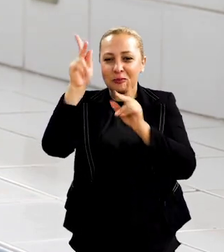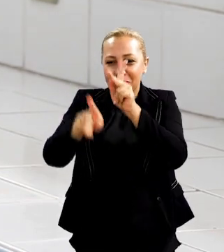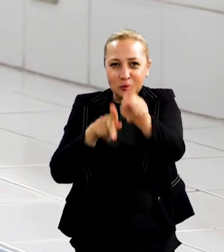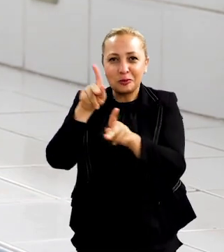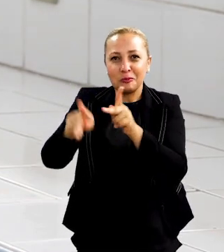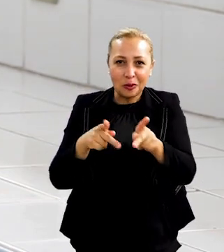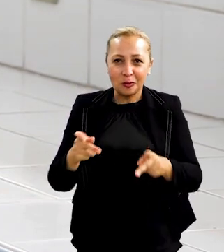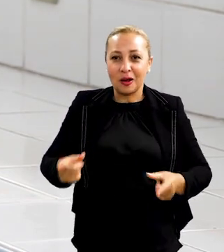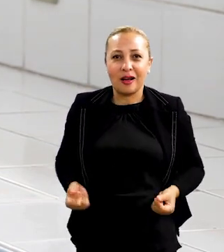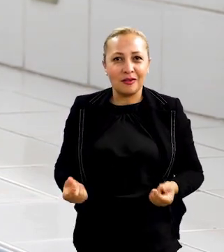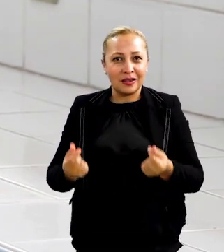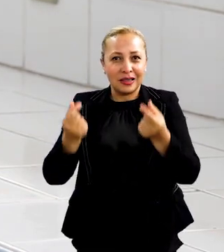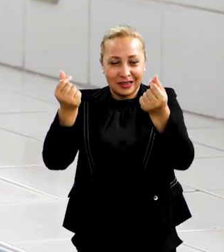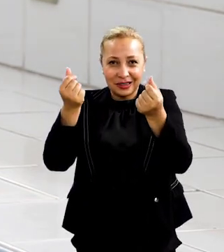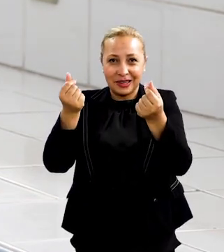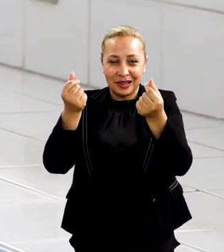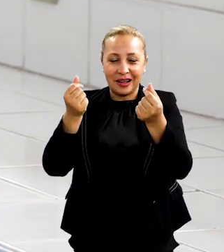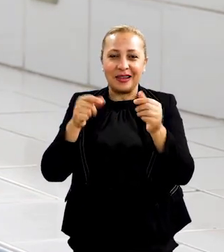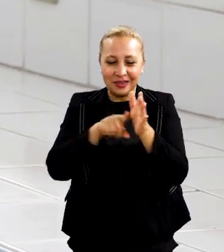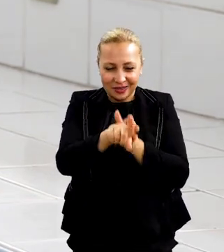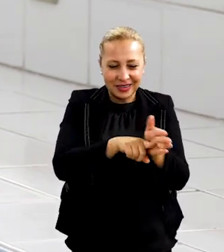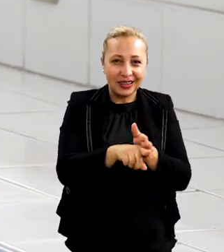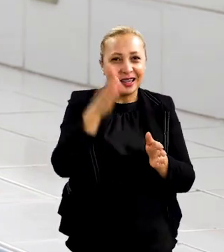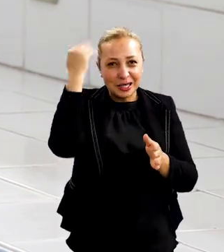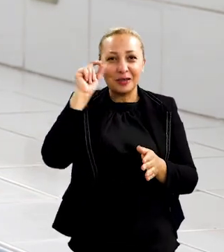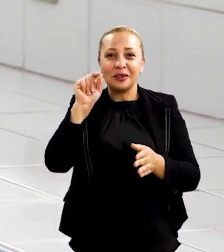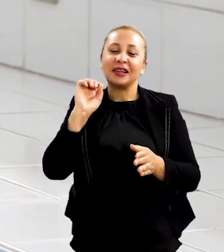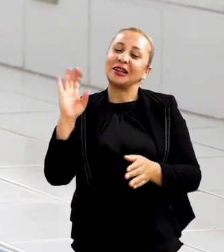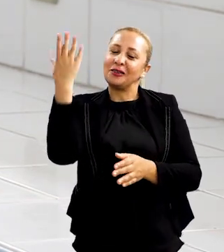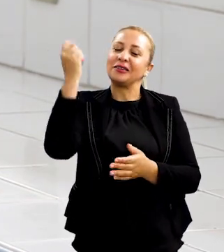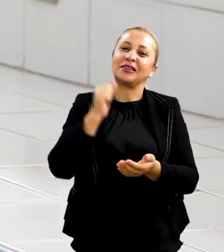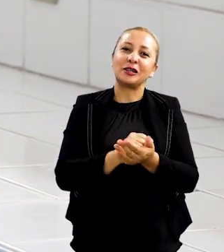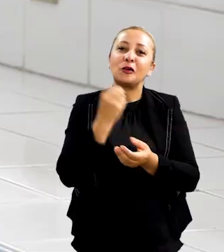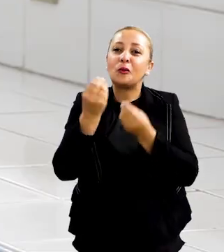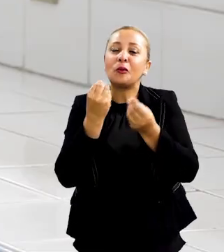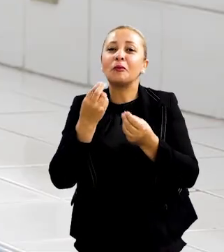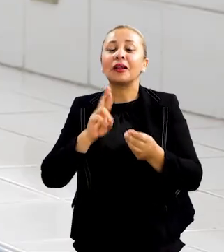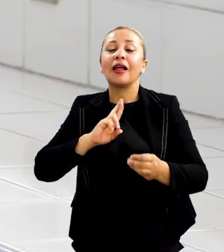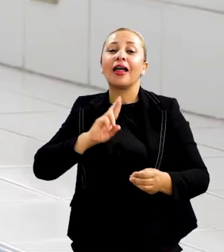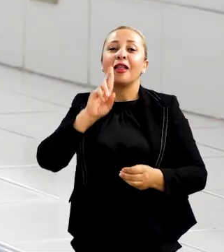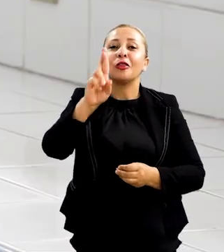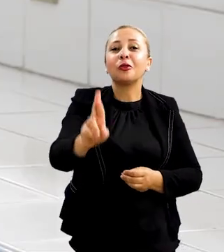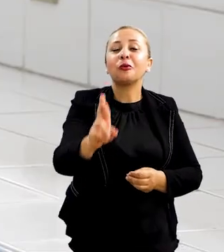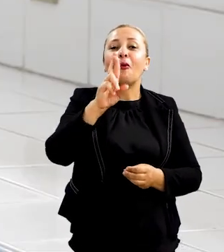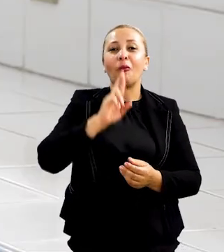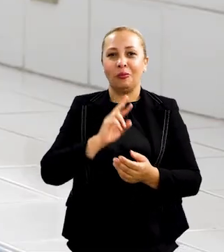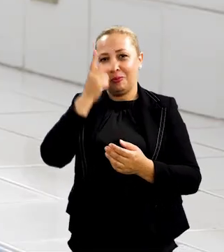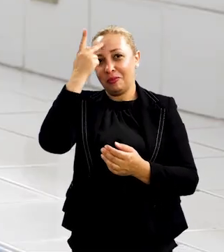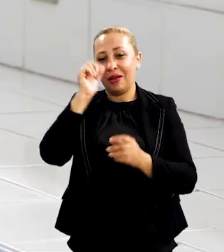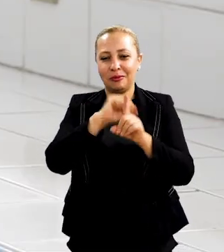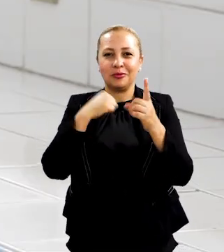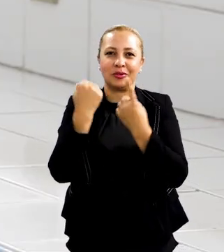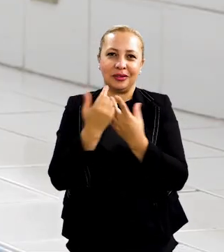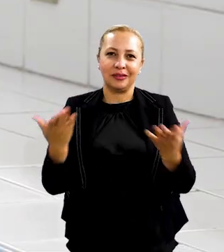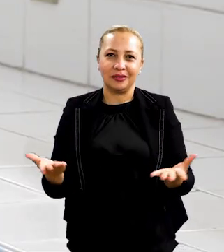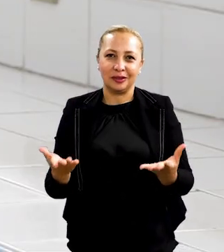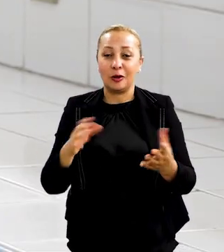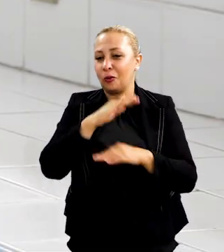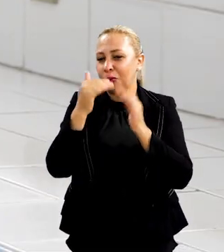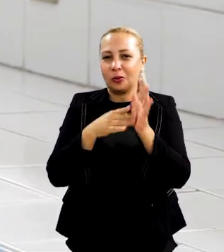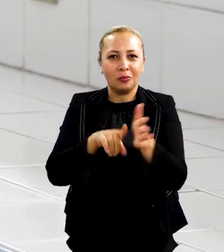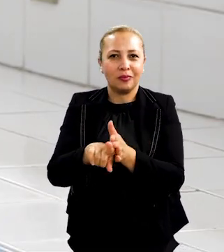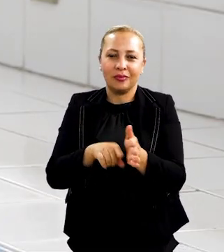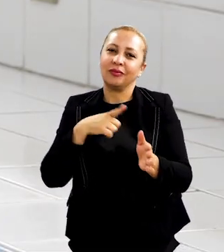população, que é quem financia essas pesquisas, saiba o que está sendo feito e o que está dando de retorno para ela. Essas pesquisas todas